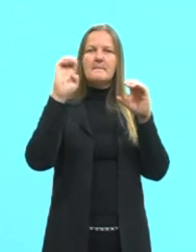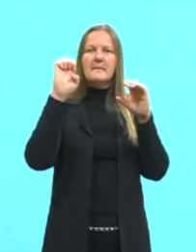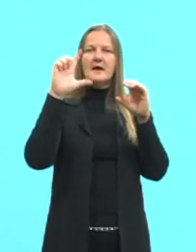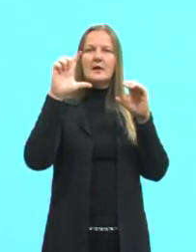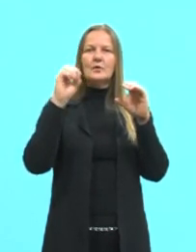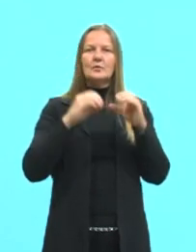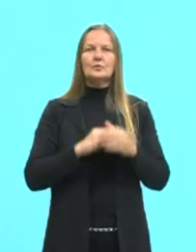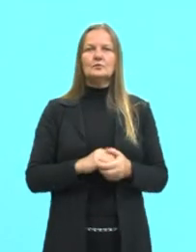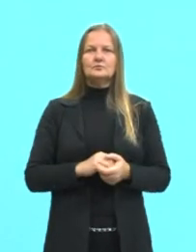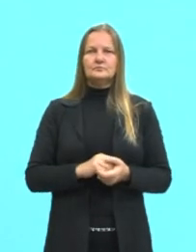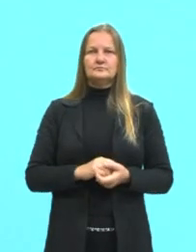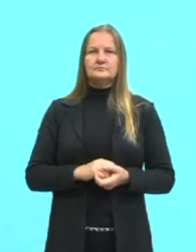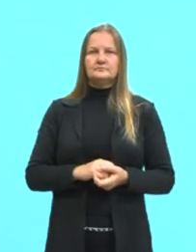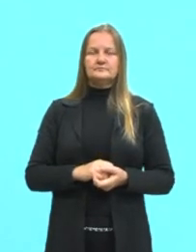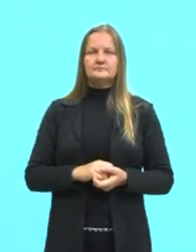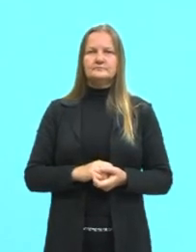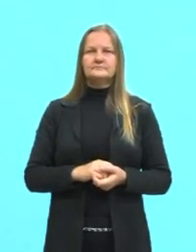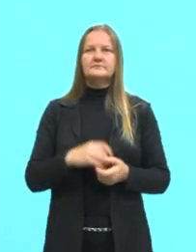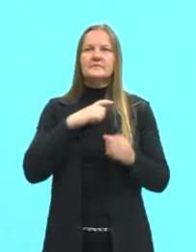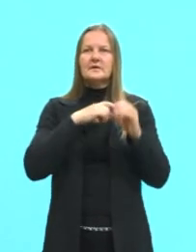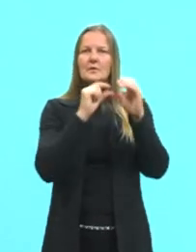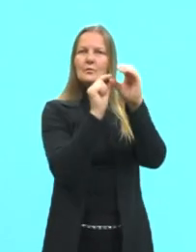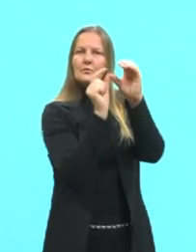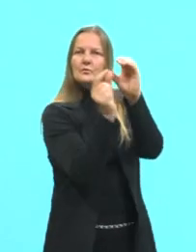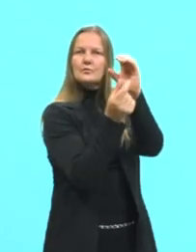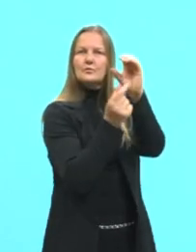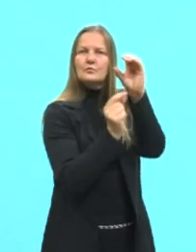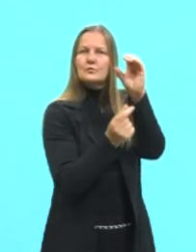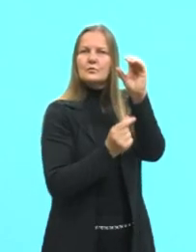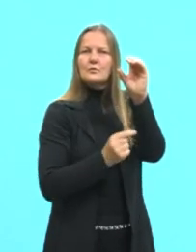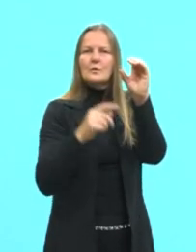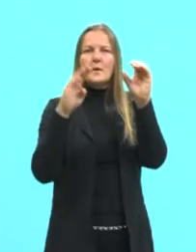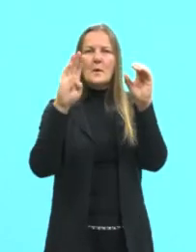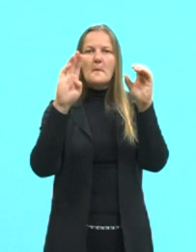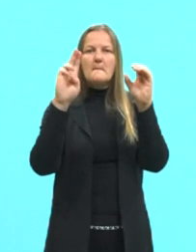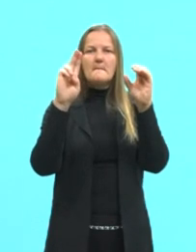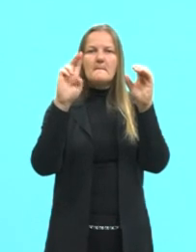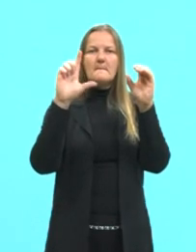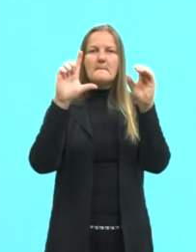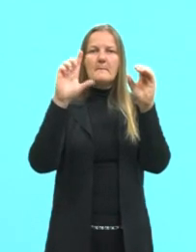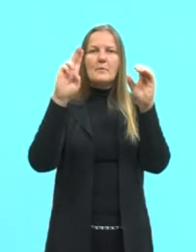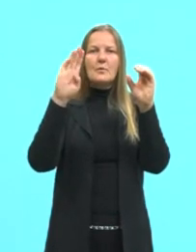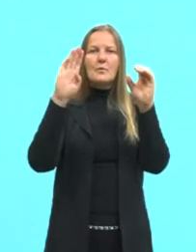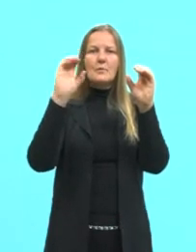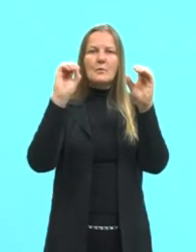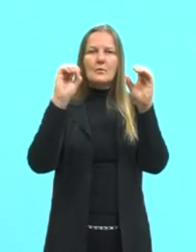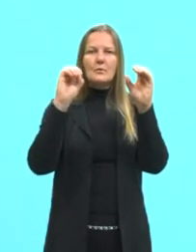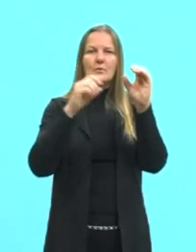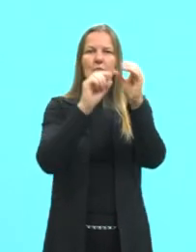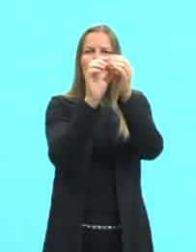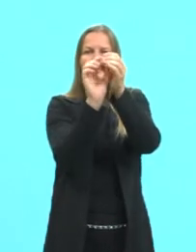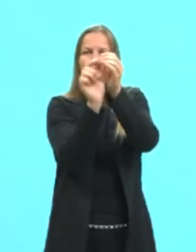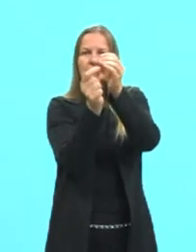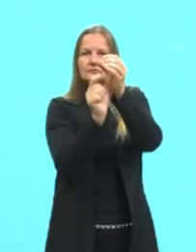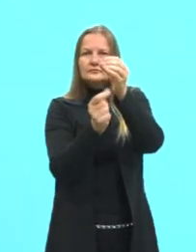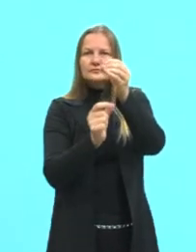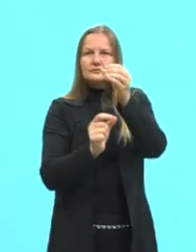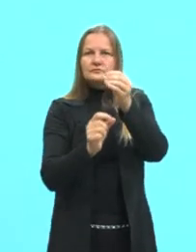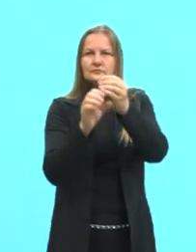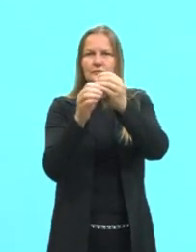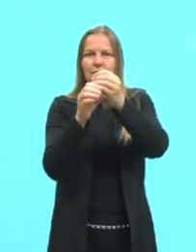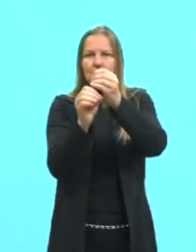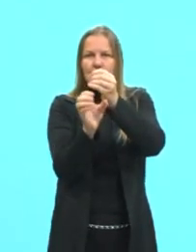de trás temos a ponte e o bulbo e aqui é a famosa medula tá então